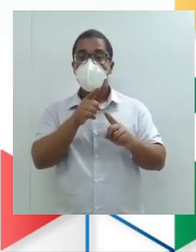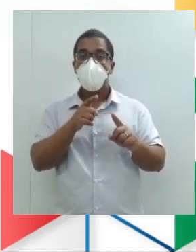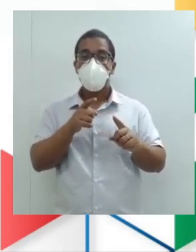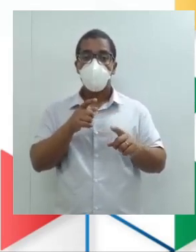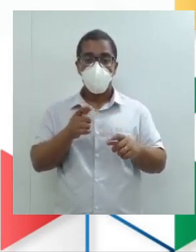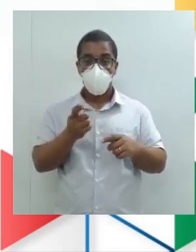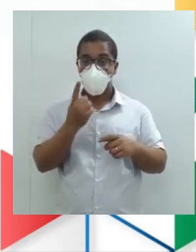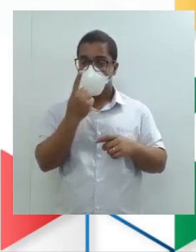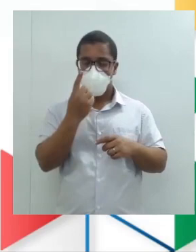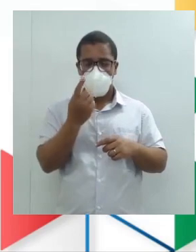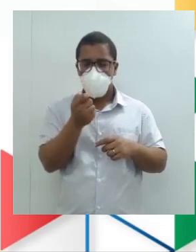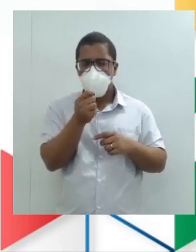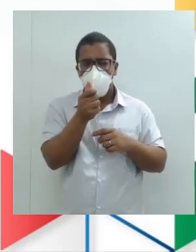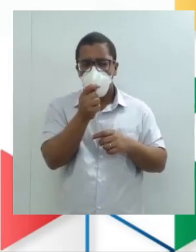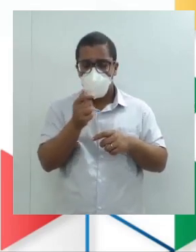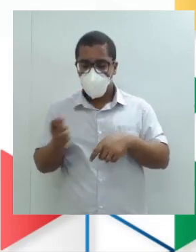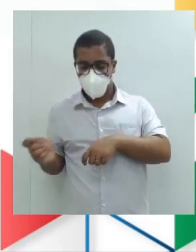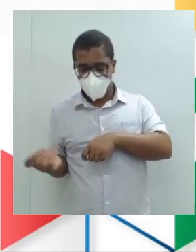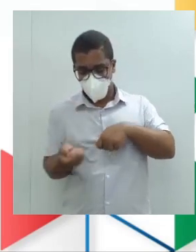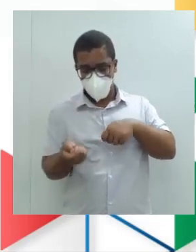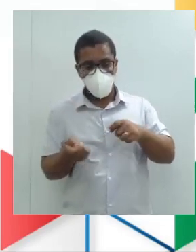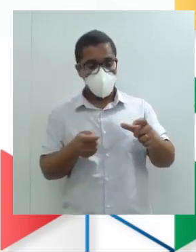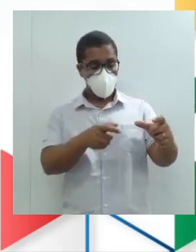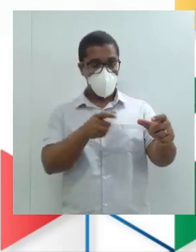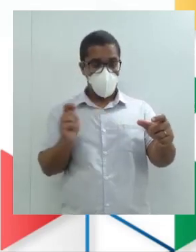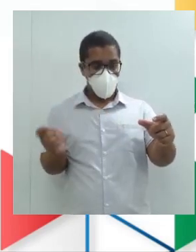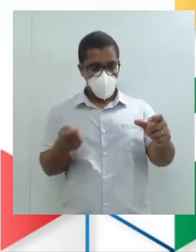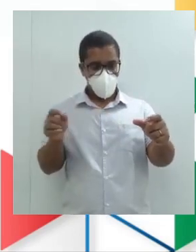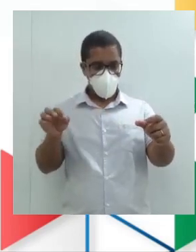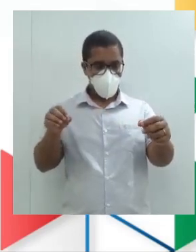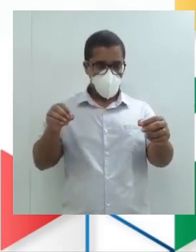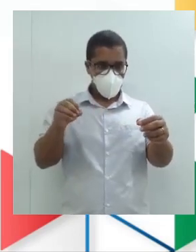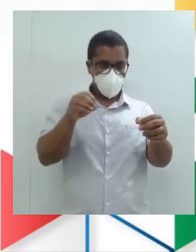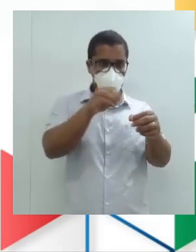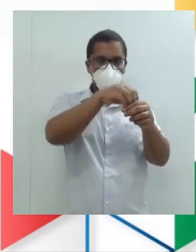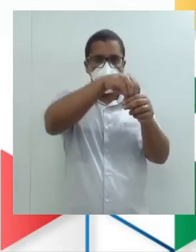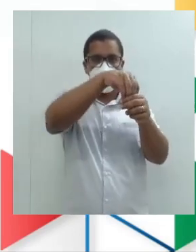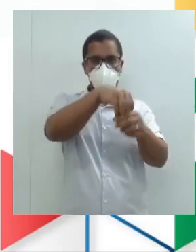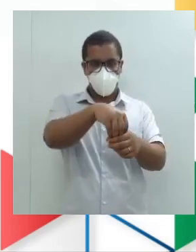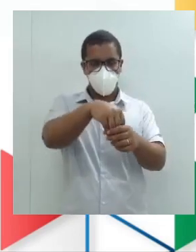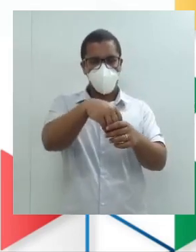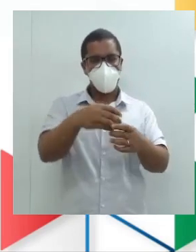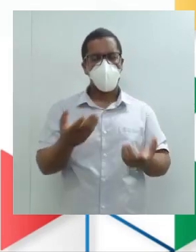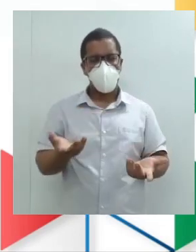poucas tacadas, conseguir acertar a bola lá no buraco chamado do golfe.